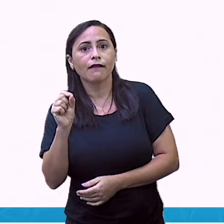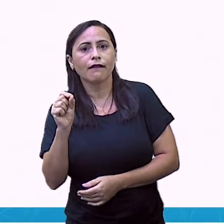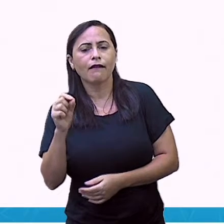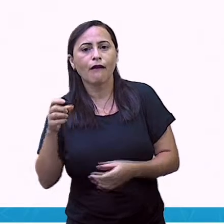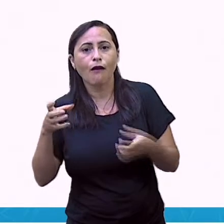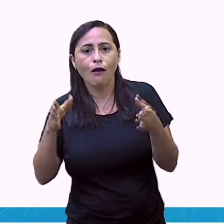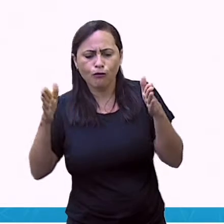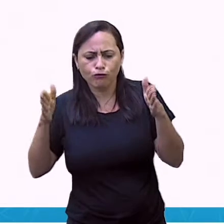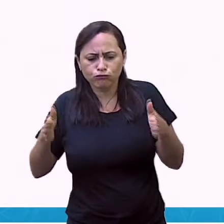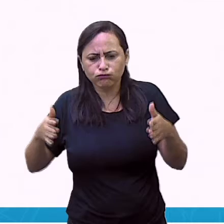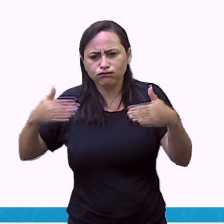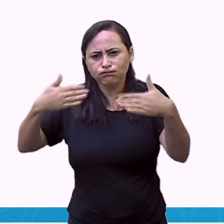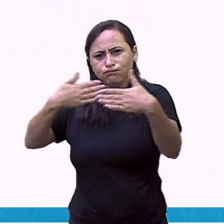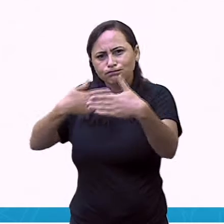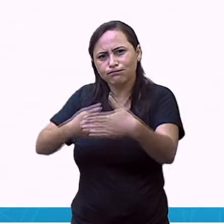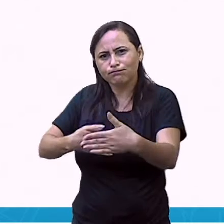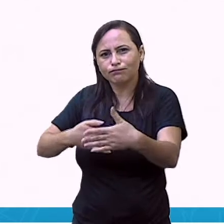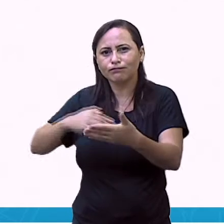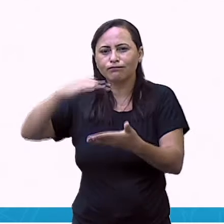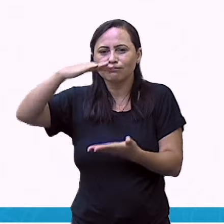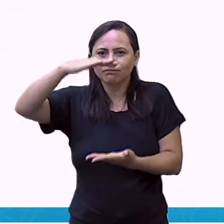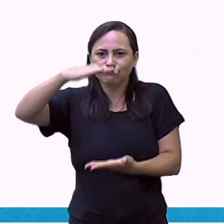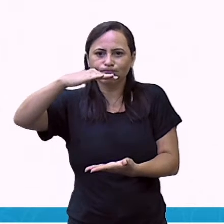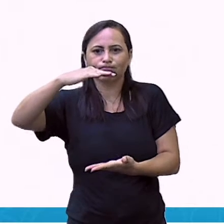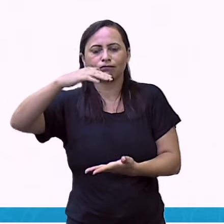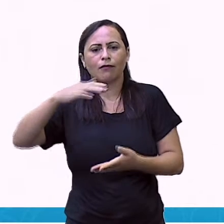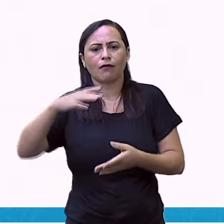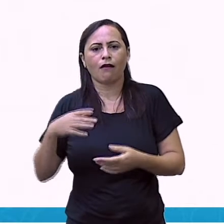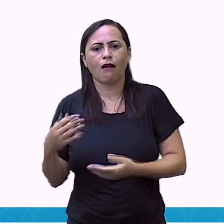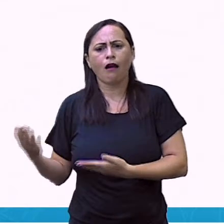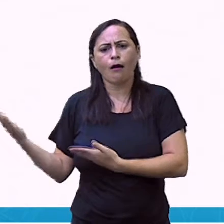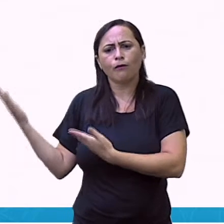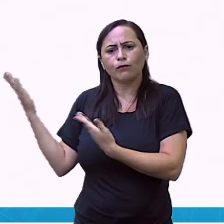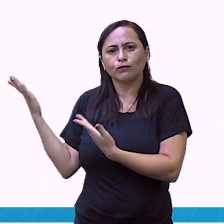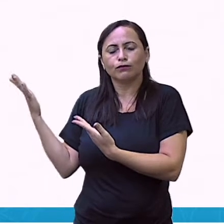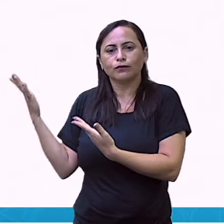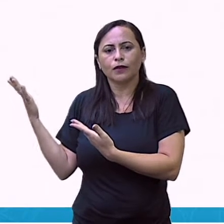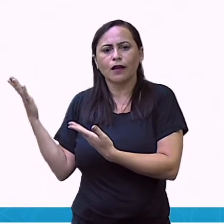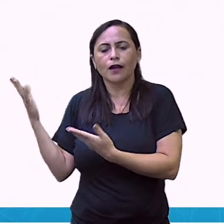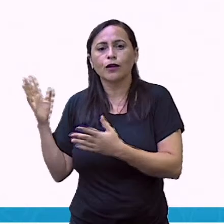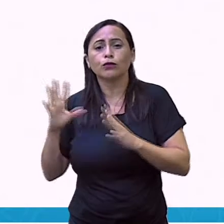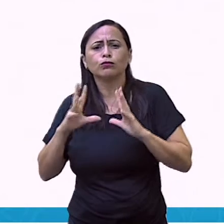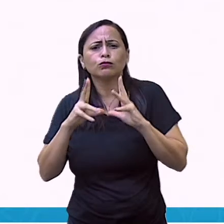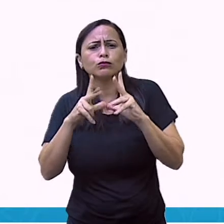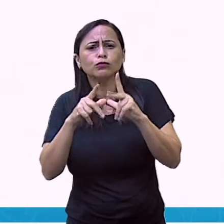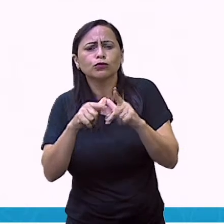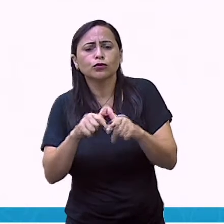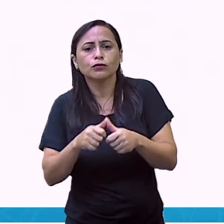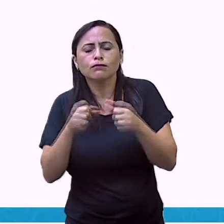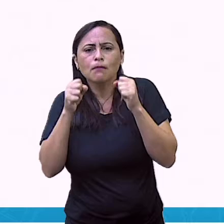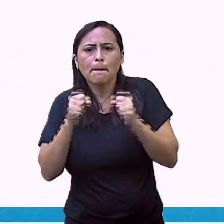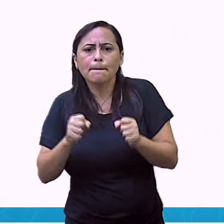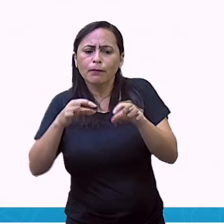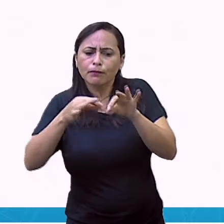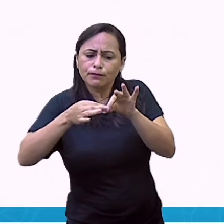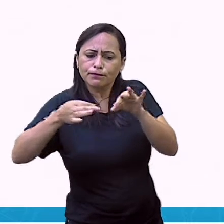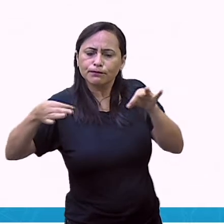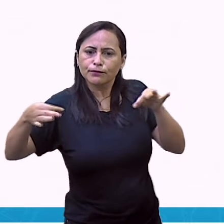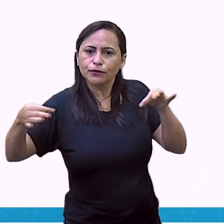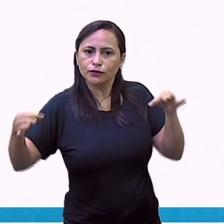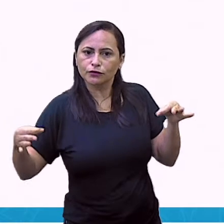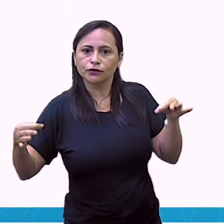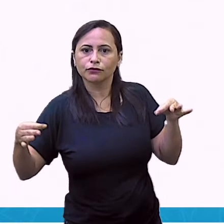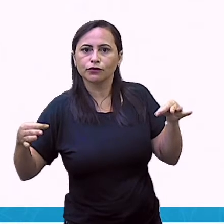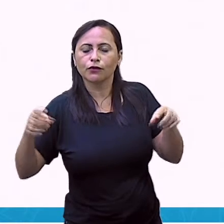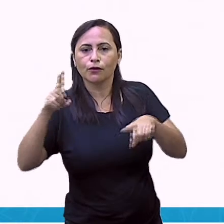físicas. O que são as grandezas físicas? É tudo aquilo que pode ser medido com